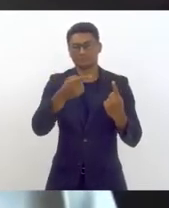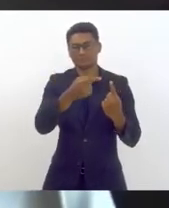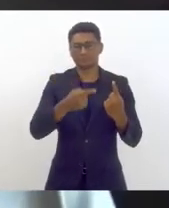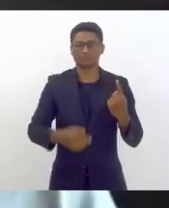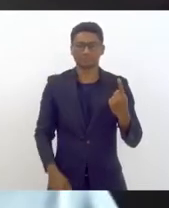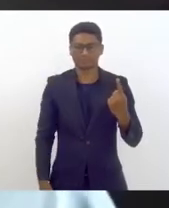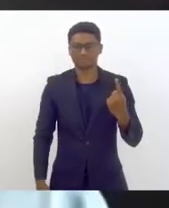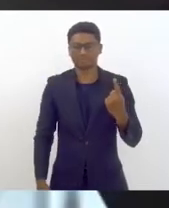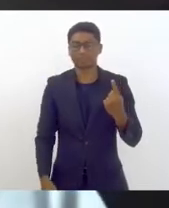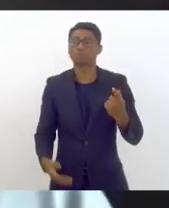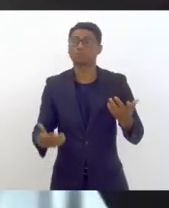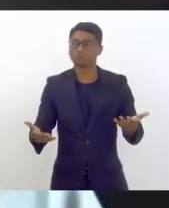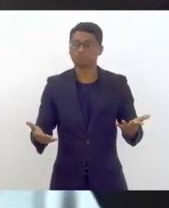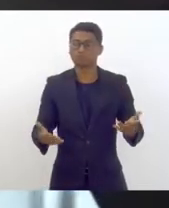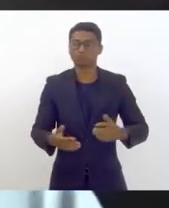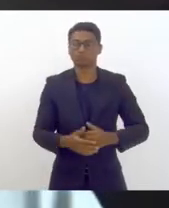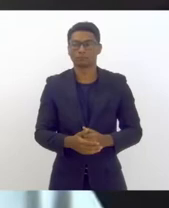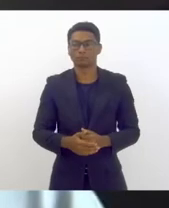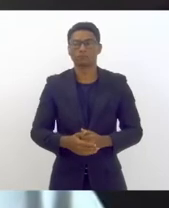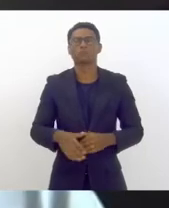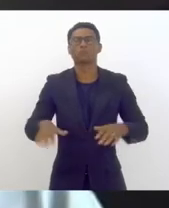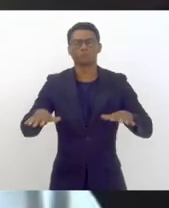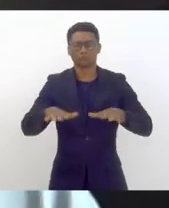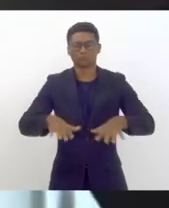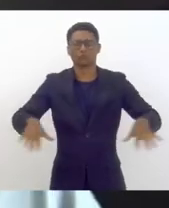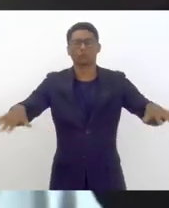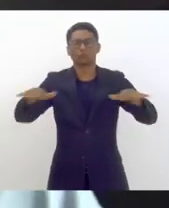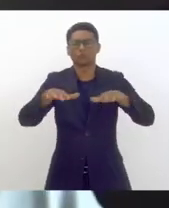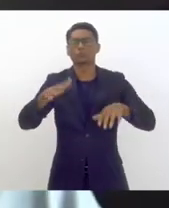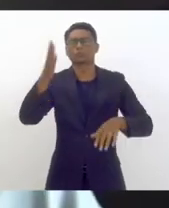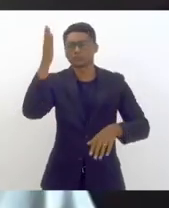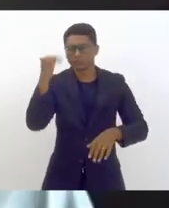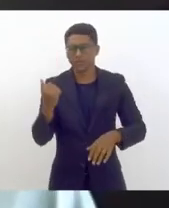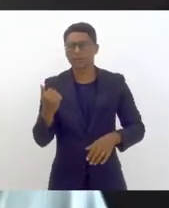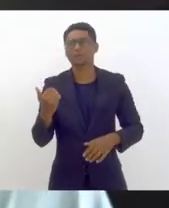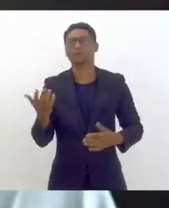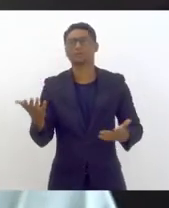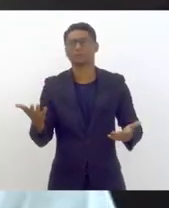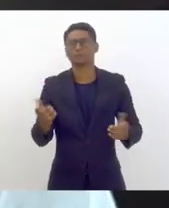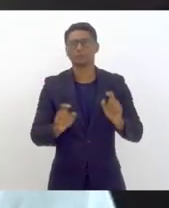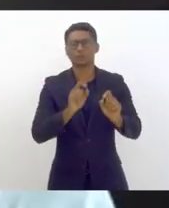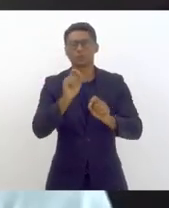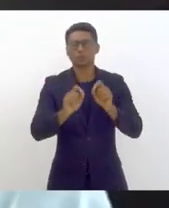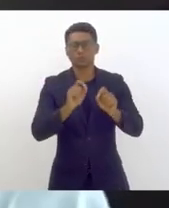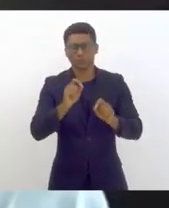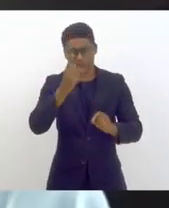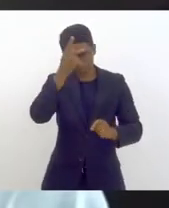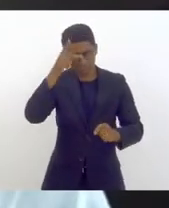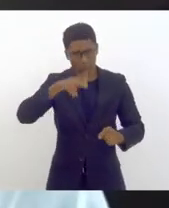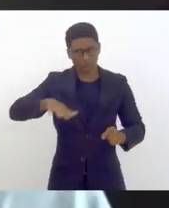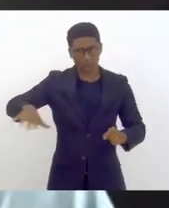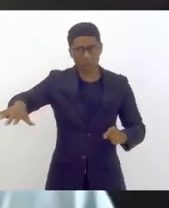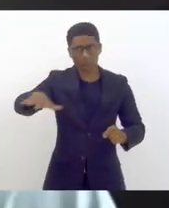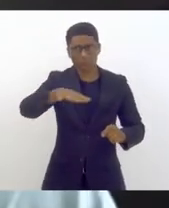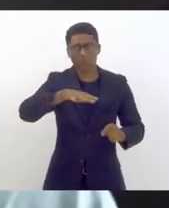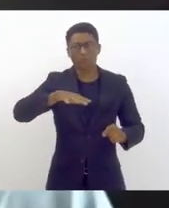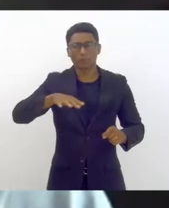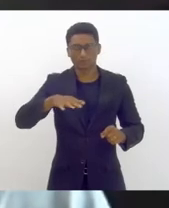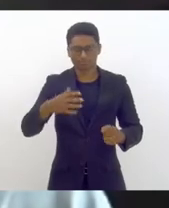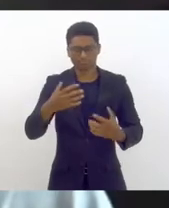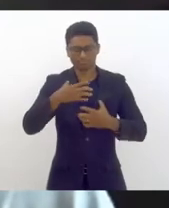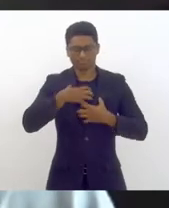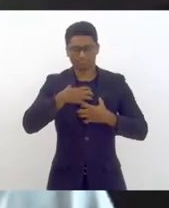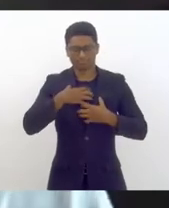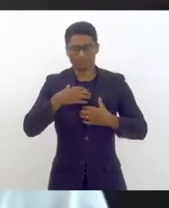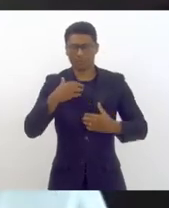Veja só, já é sabido há muito tempo a importância para o bem-estar físico e mental das pessoas, o contato direto com a